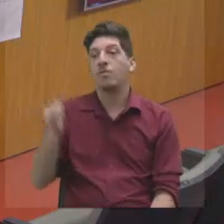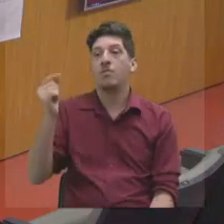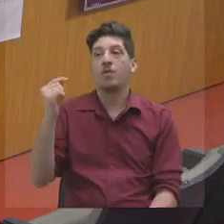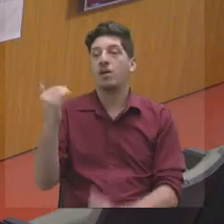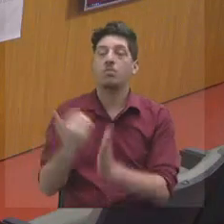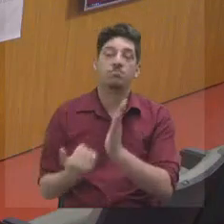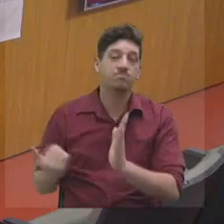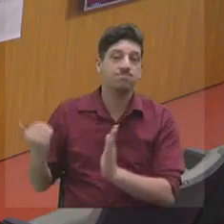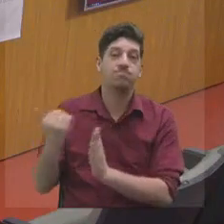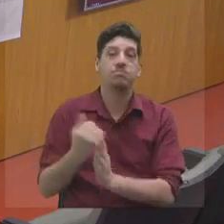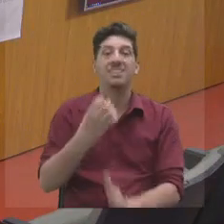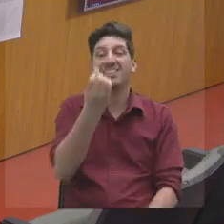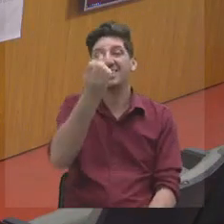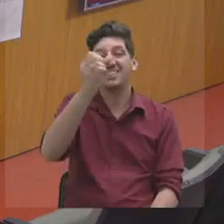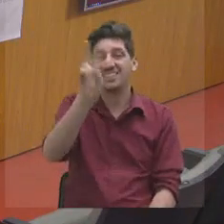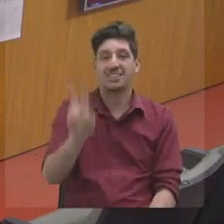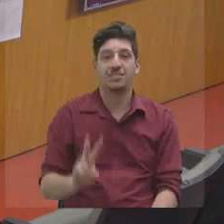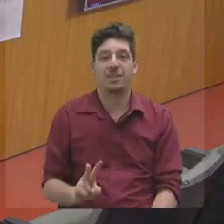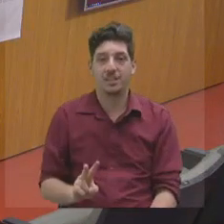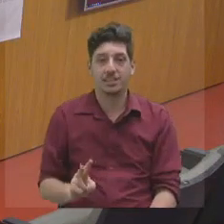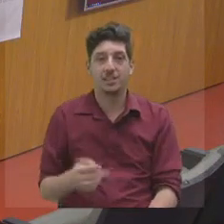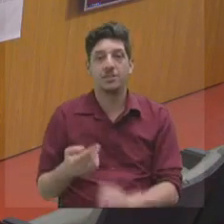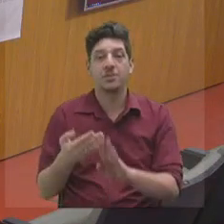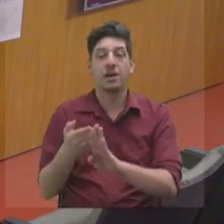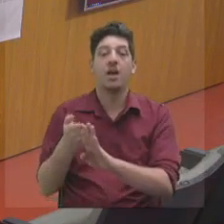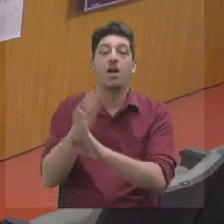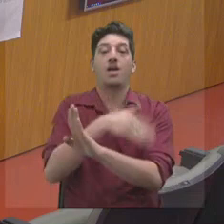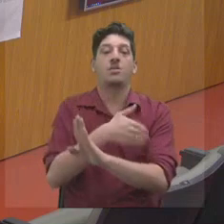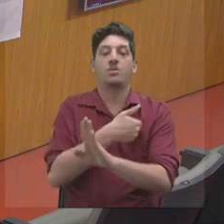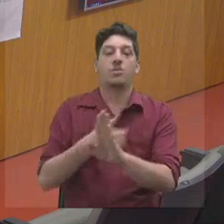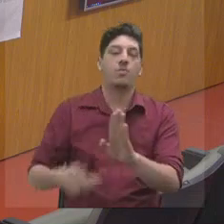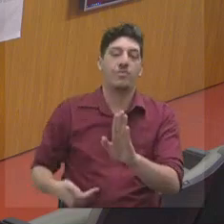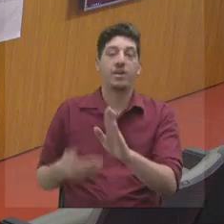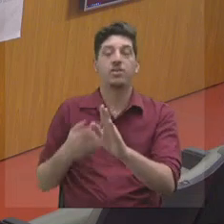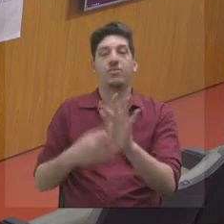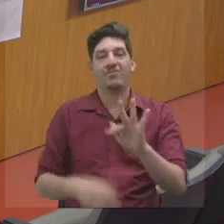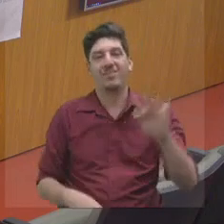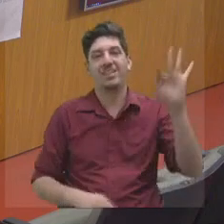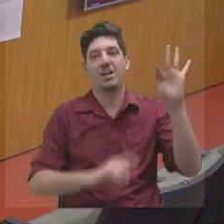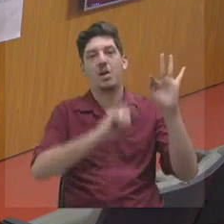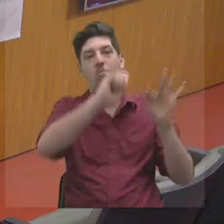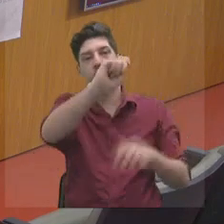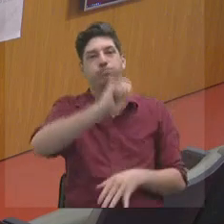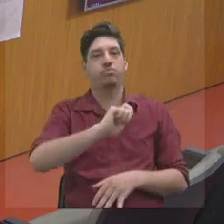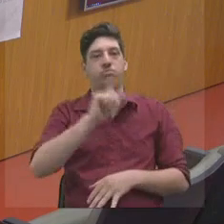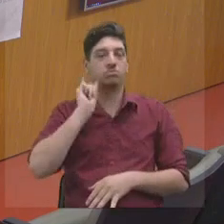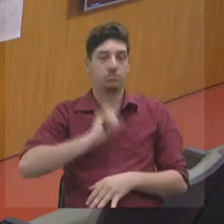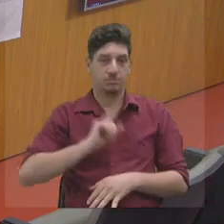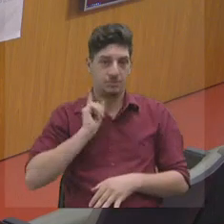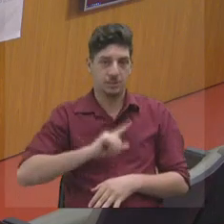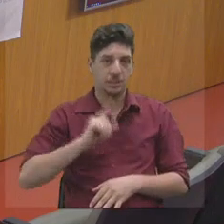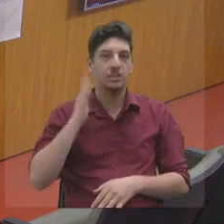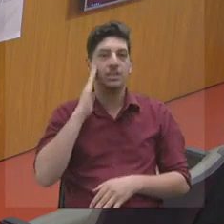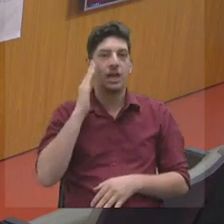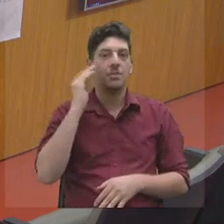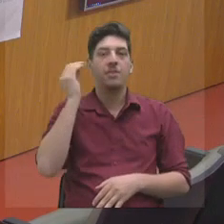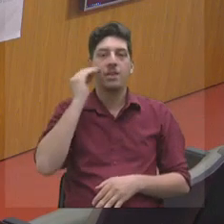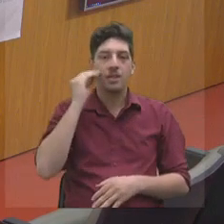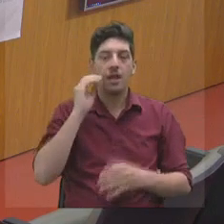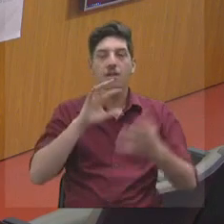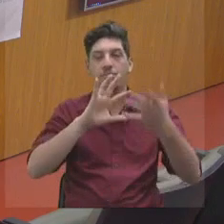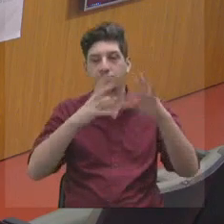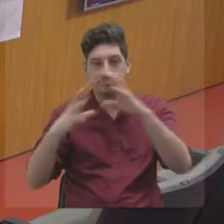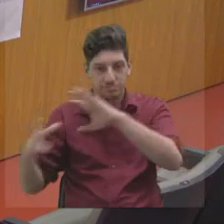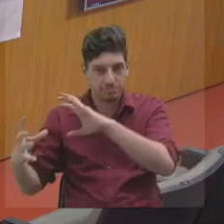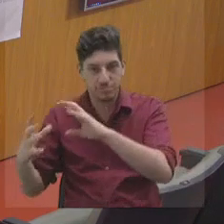a o que o governo anterior o governo federal havia mandado para Minas para poder dar manutenção nas rodovias